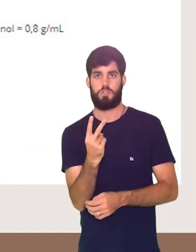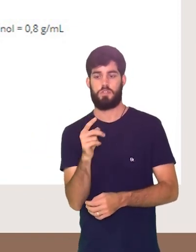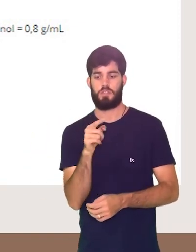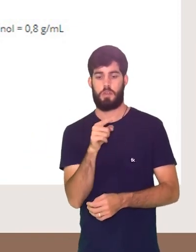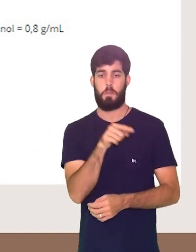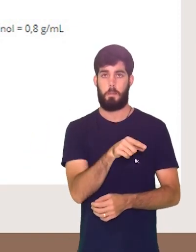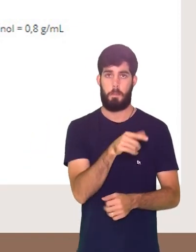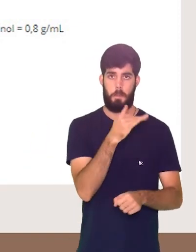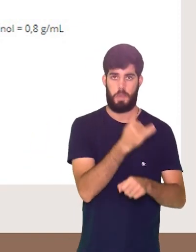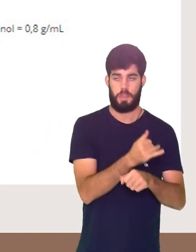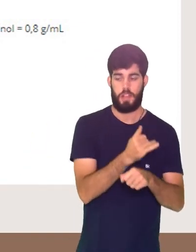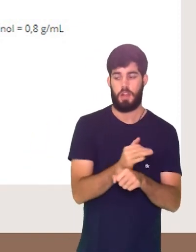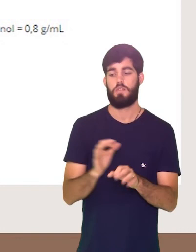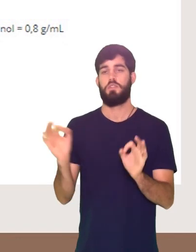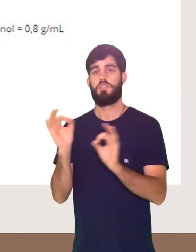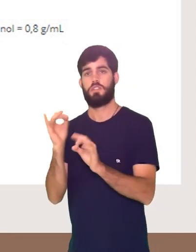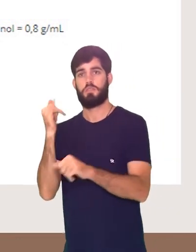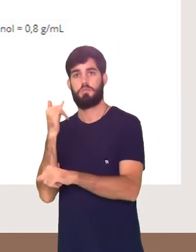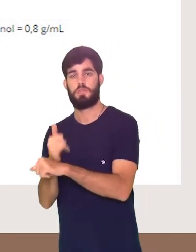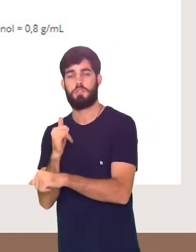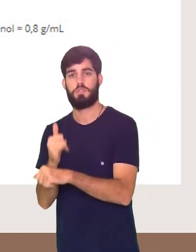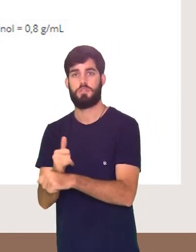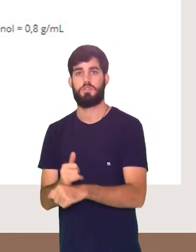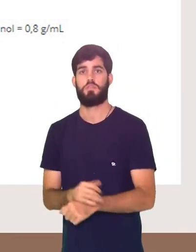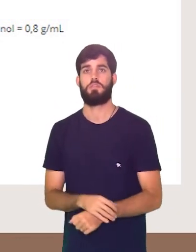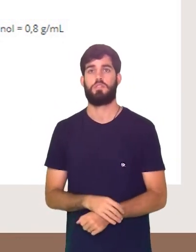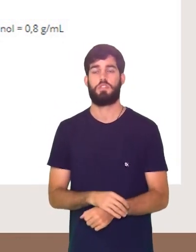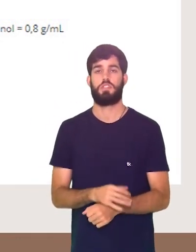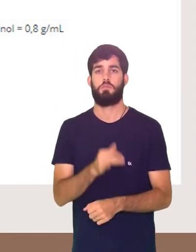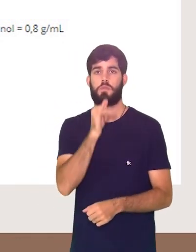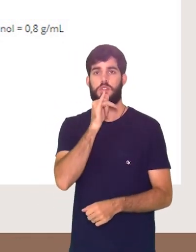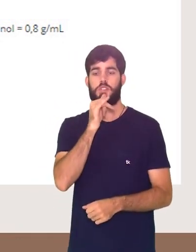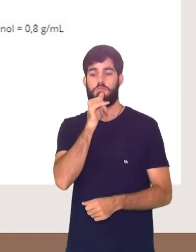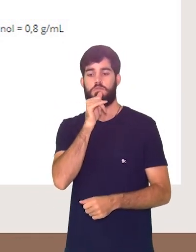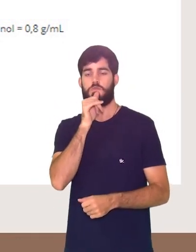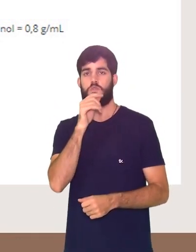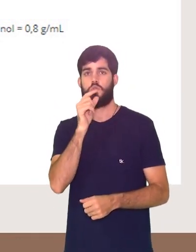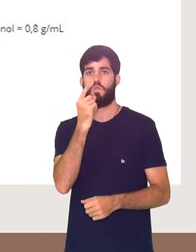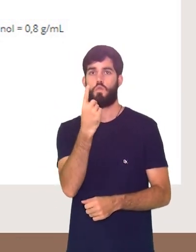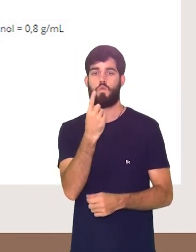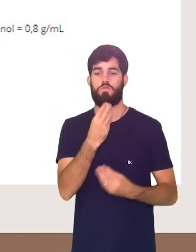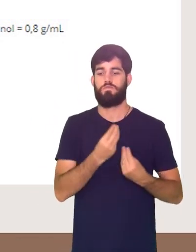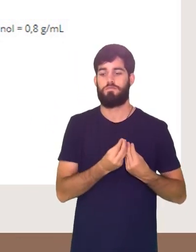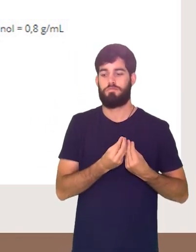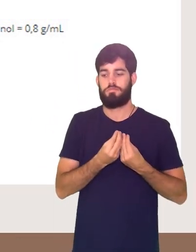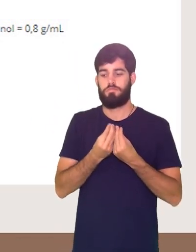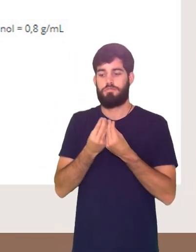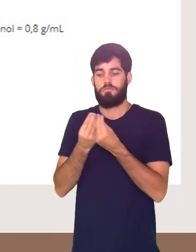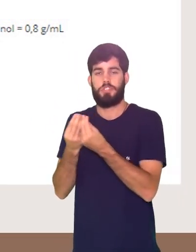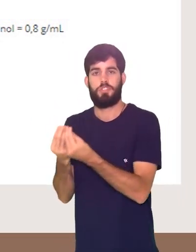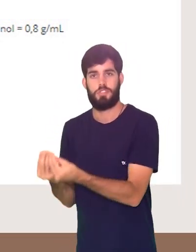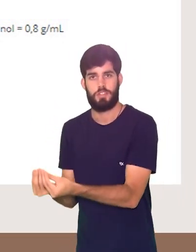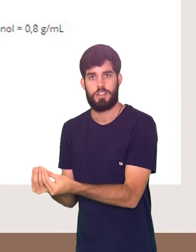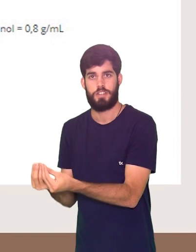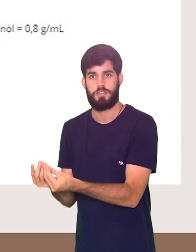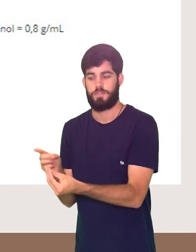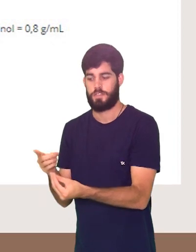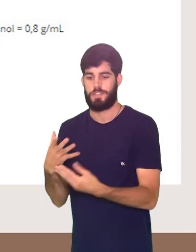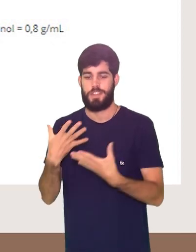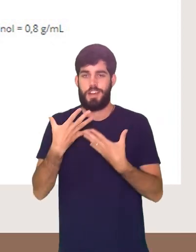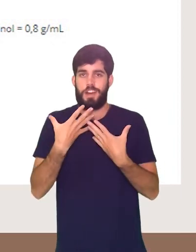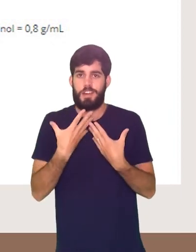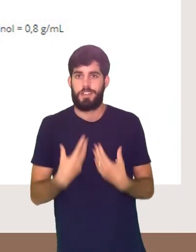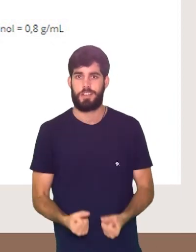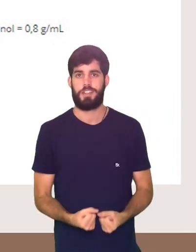e ametais. Ocorre por transferência de elétrons. Os metais perdem elétron e